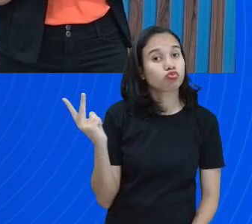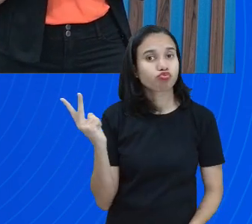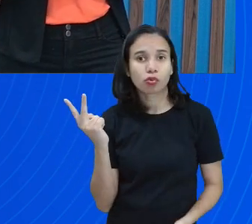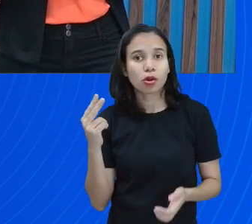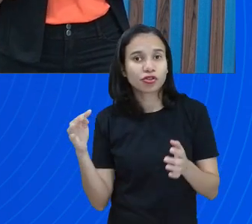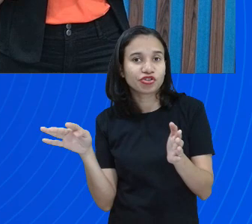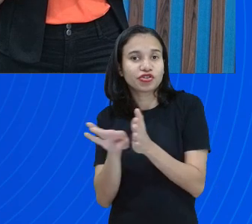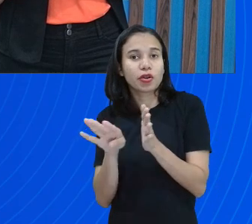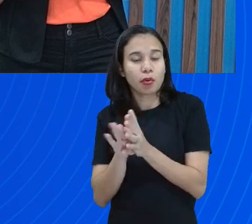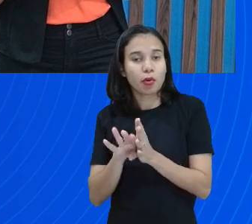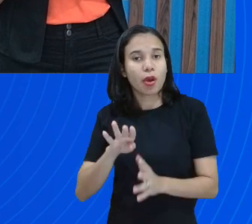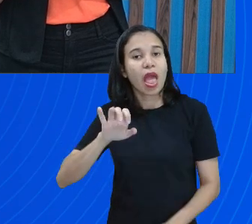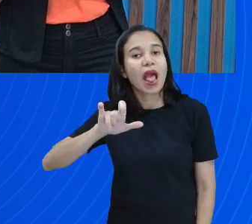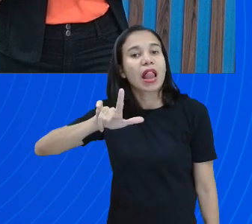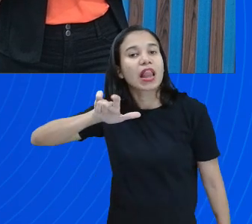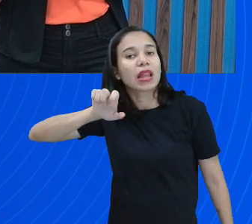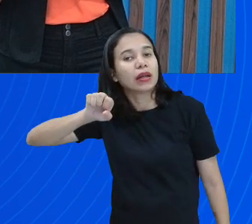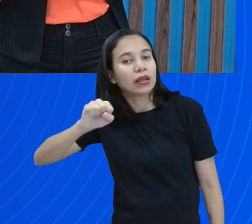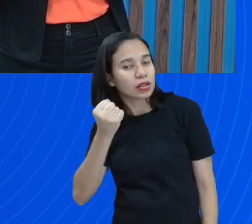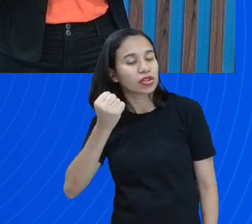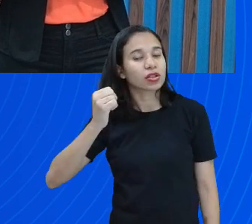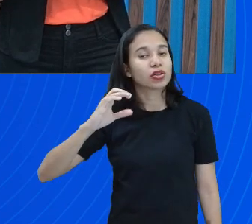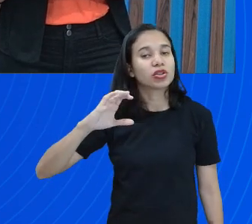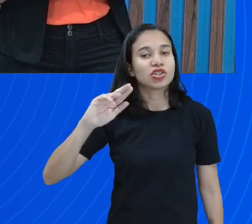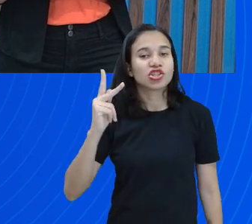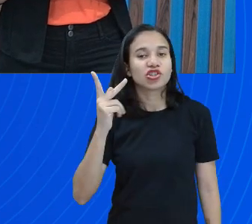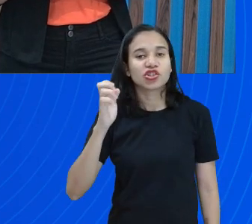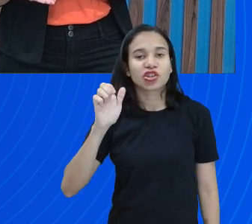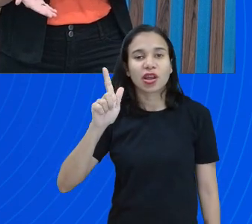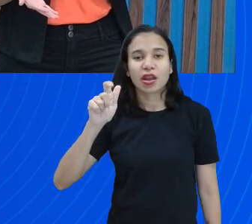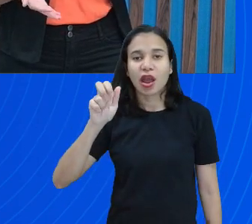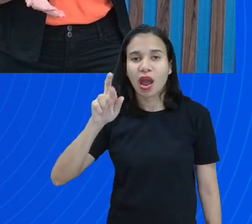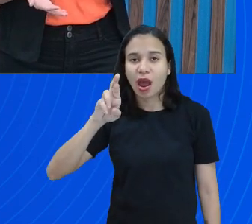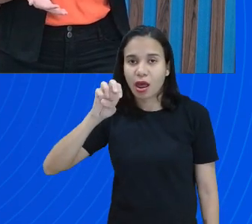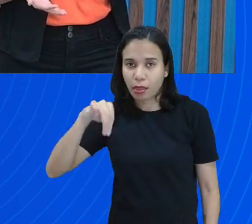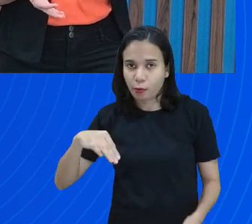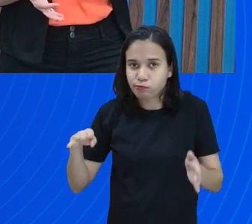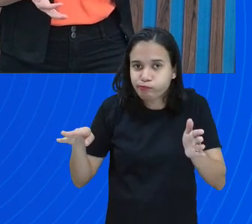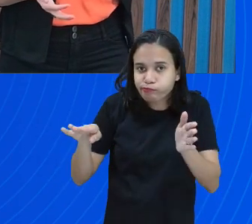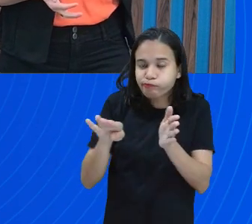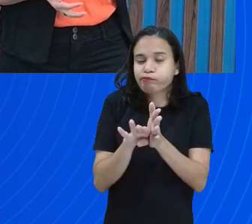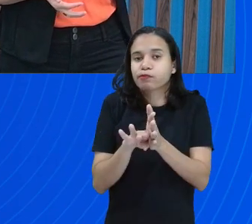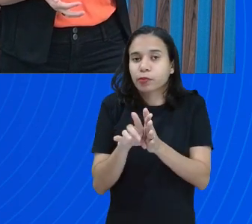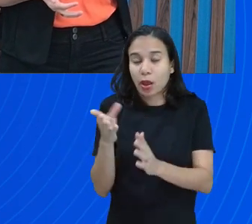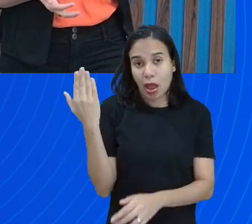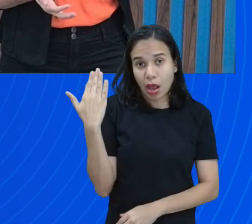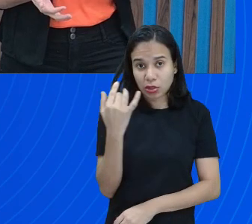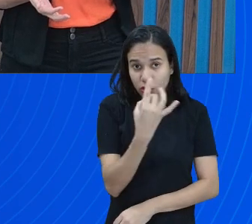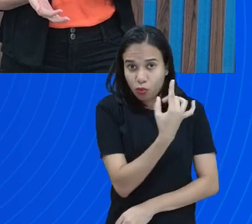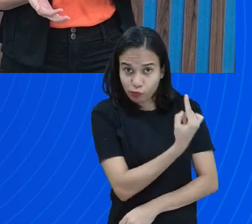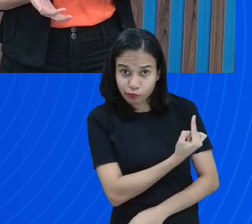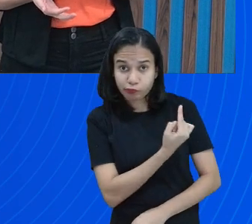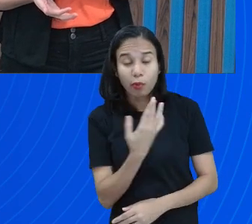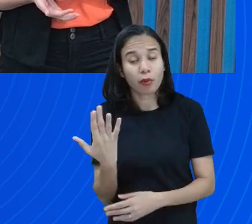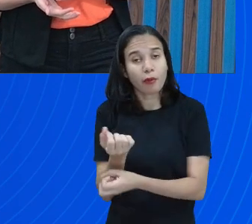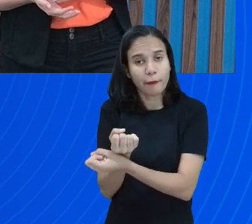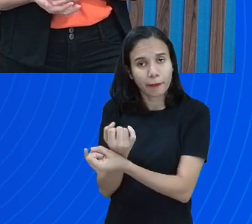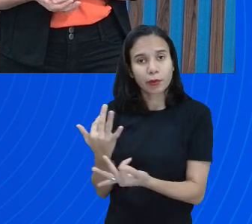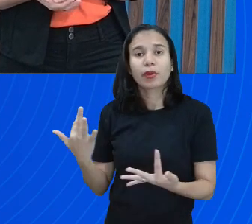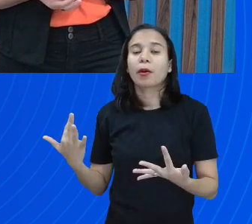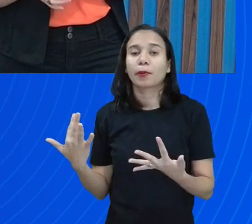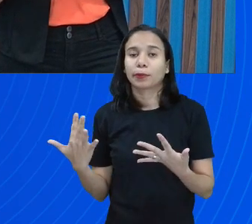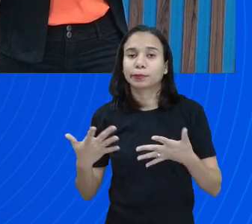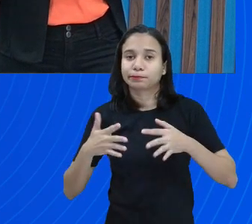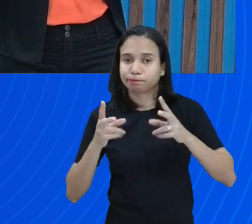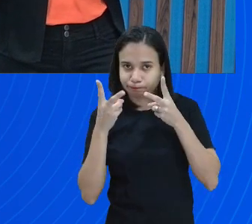Já mudou o verbo. Por quê? Porque mudou também o número. Era singular antes, agora está